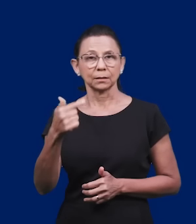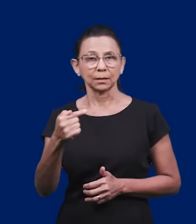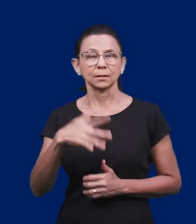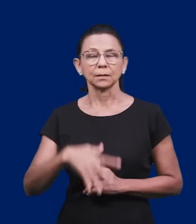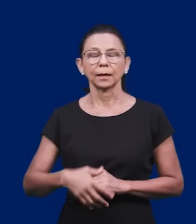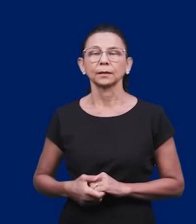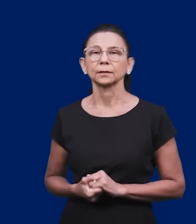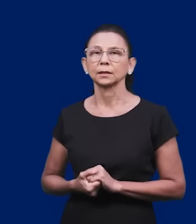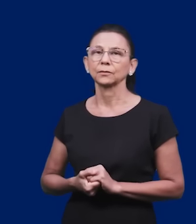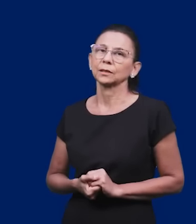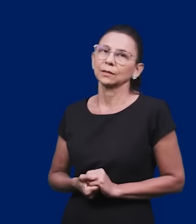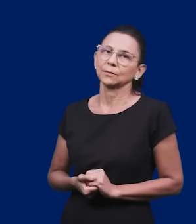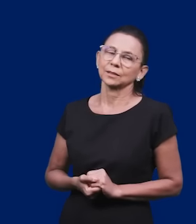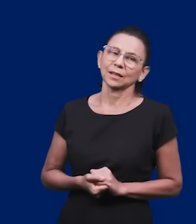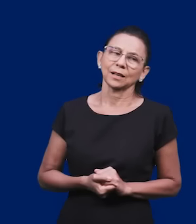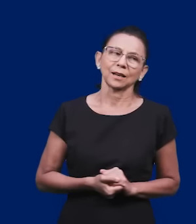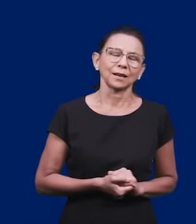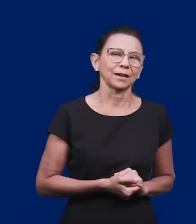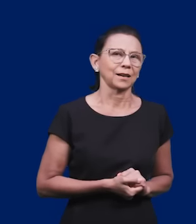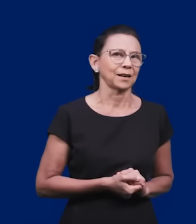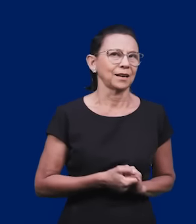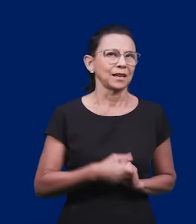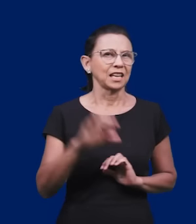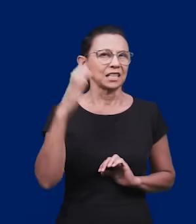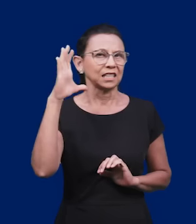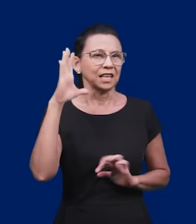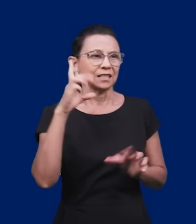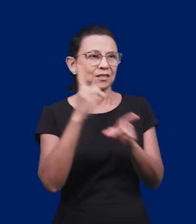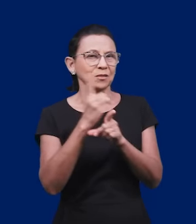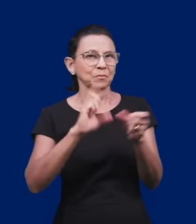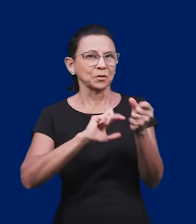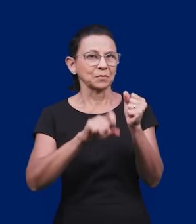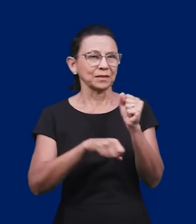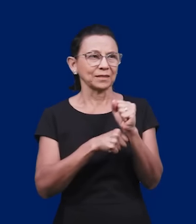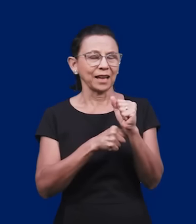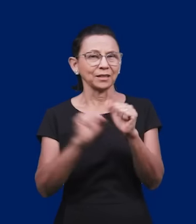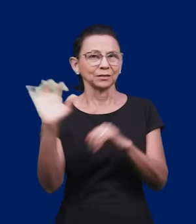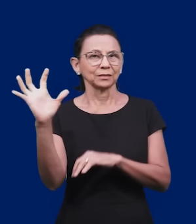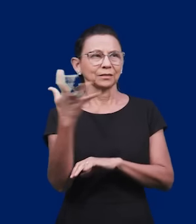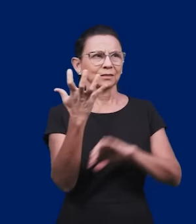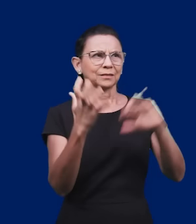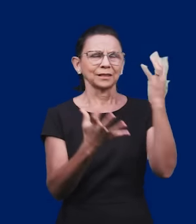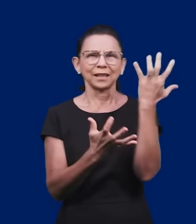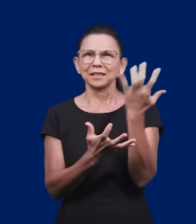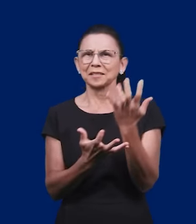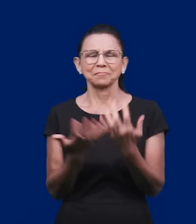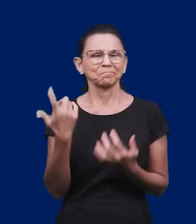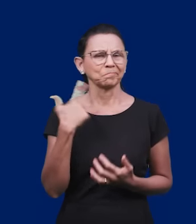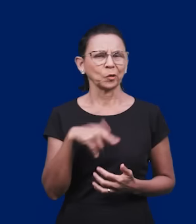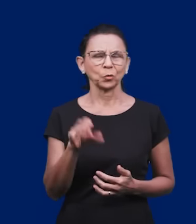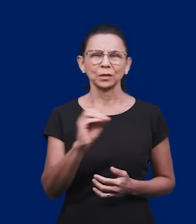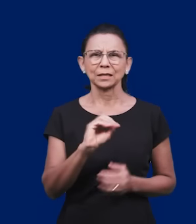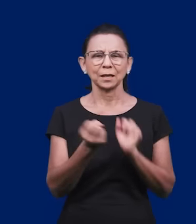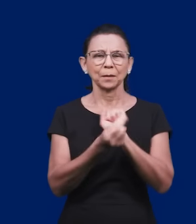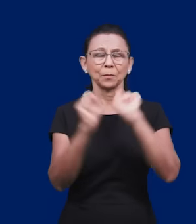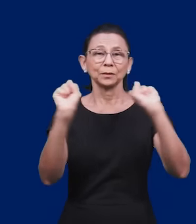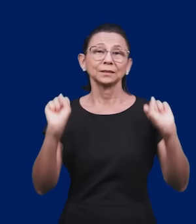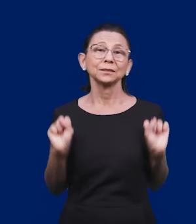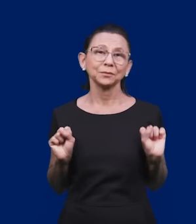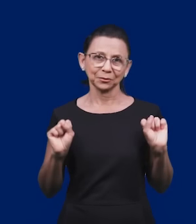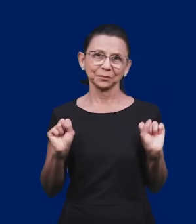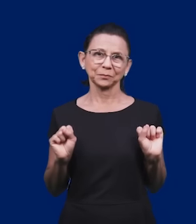ciência é incapaz de resolver os últimos mistérios da natureza. E isso porque, em última análise, nós mesmos somos